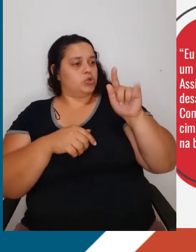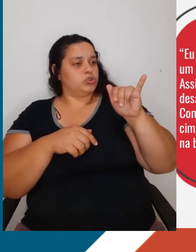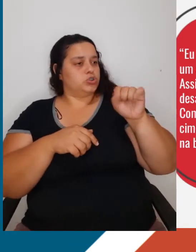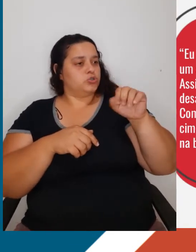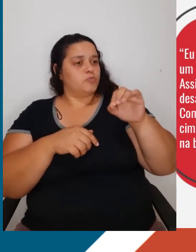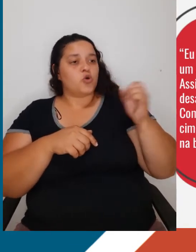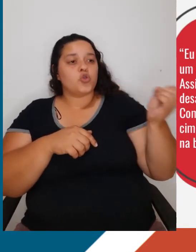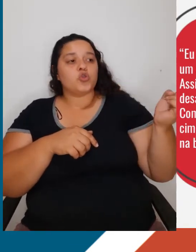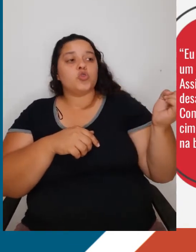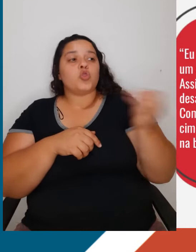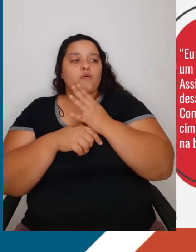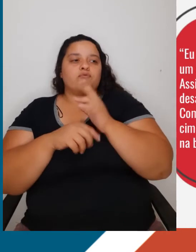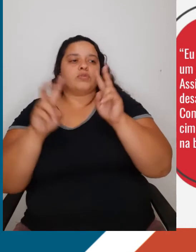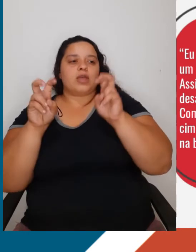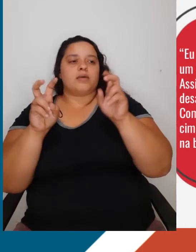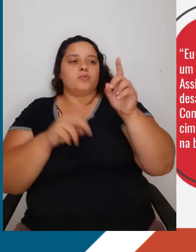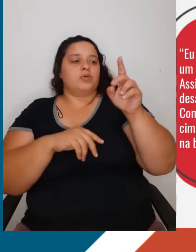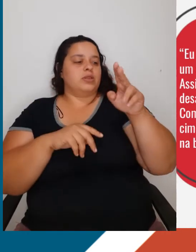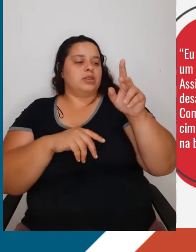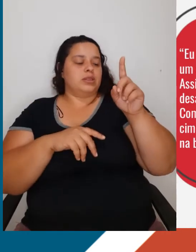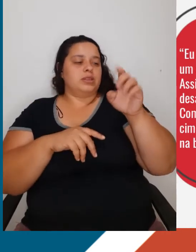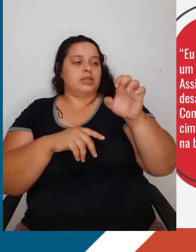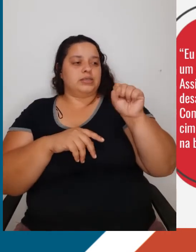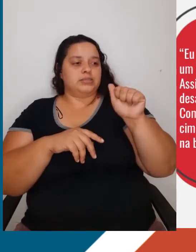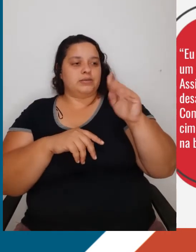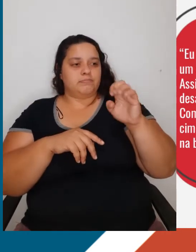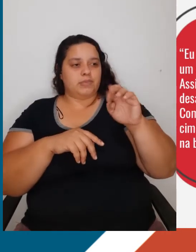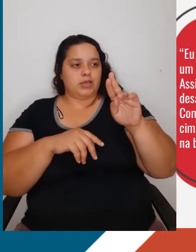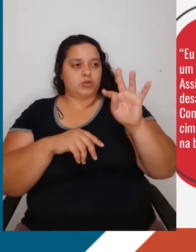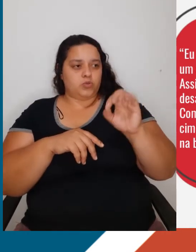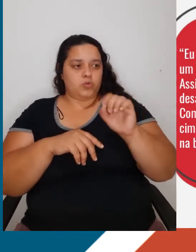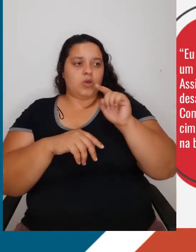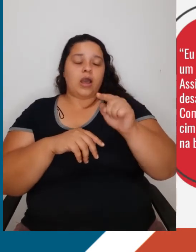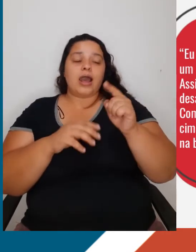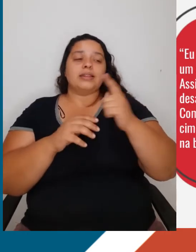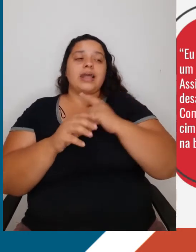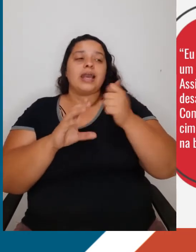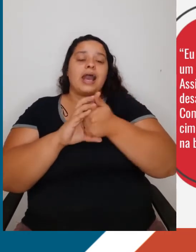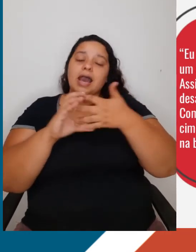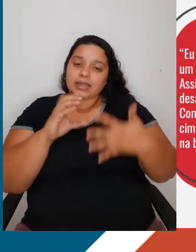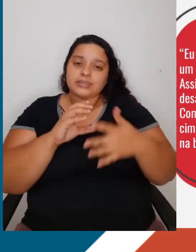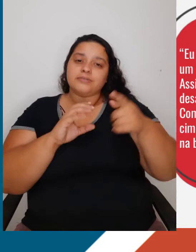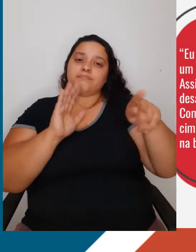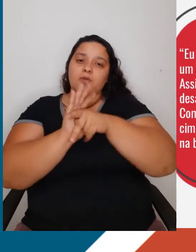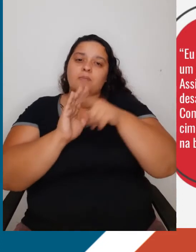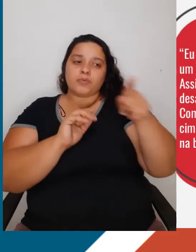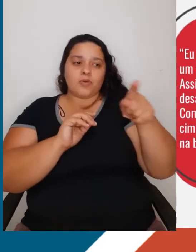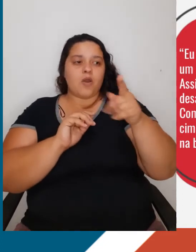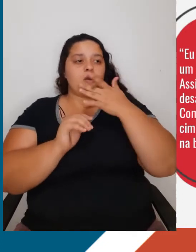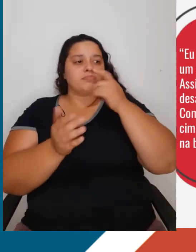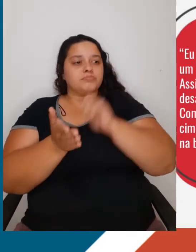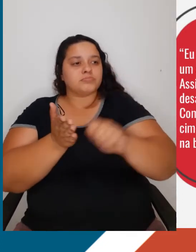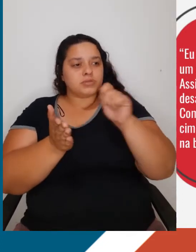com a palavra desaberto, desaberta. Vemos ratificadas as características do autor de propor o conhecimento poético do